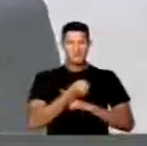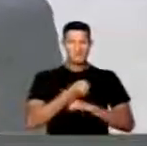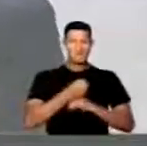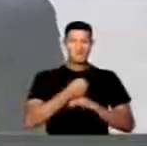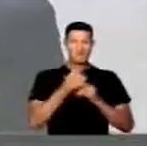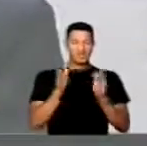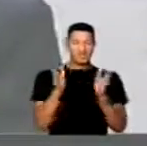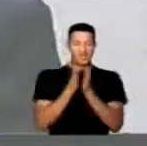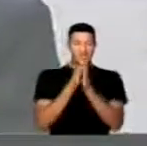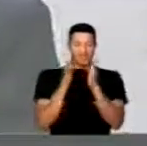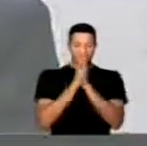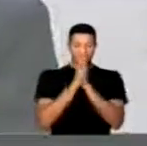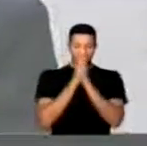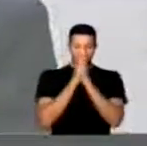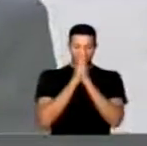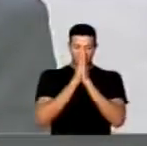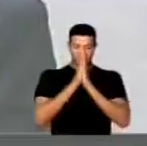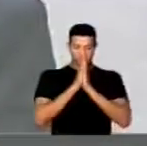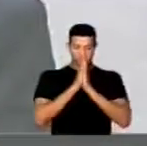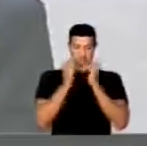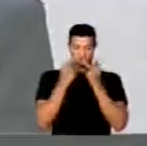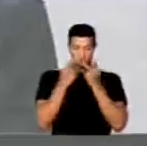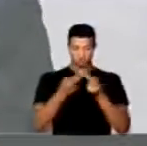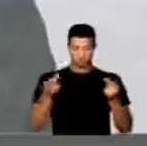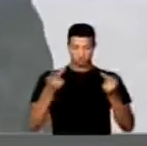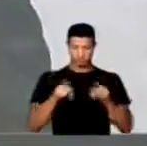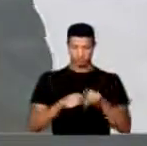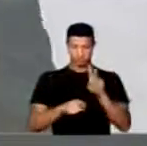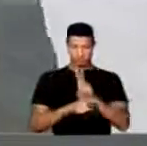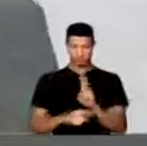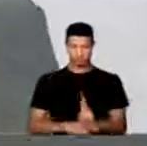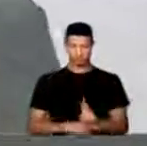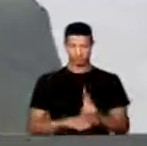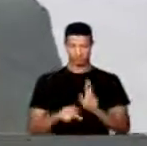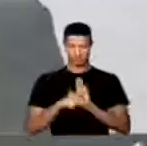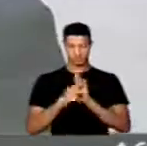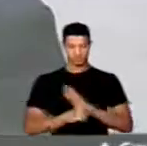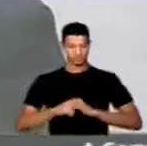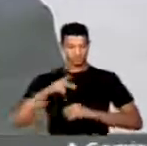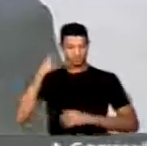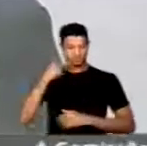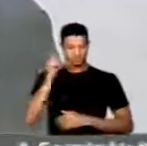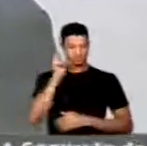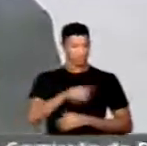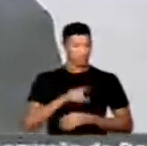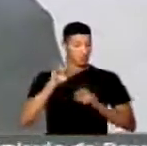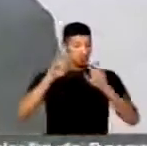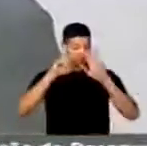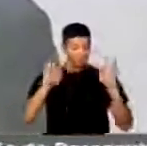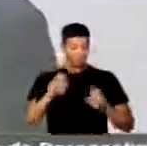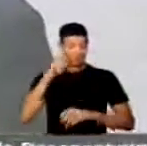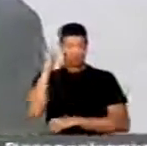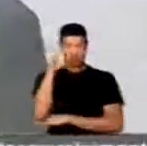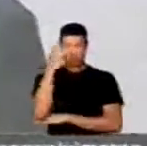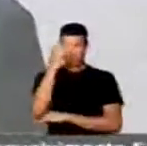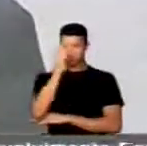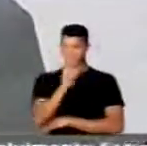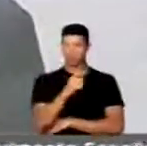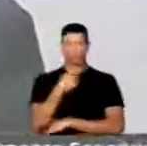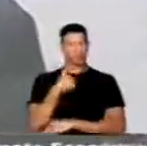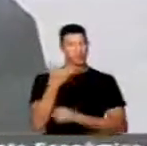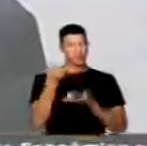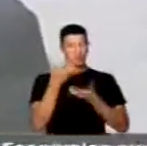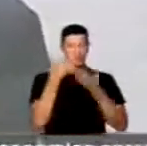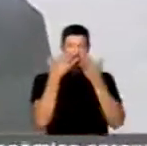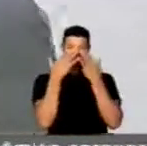gema. E a fala do senhor e a defesa que o senhor faz nesse parlamento não é só para o Rio Grande do Sul. E eu